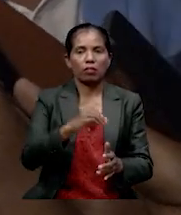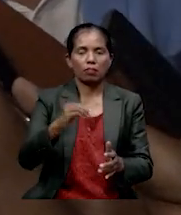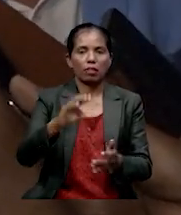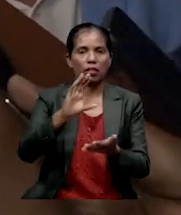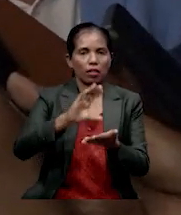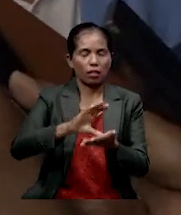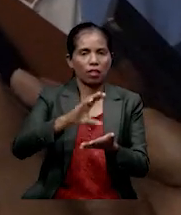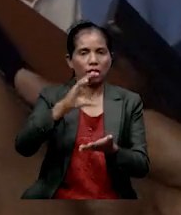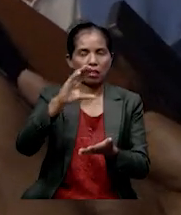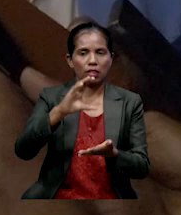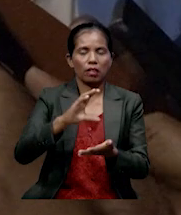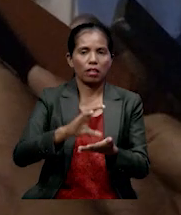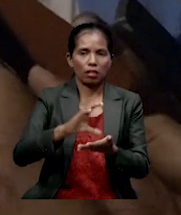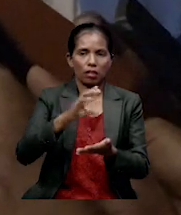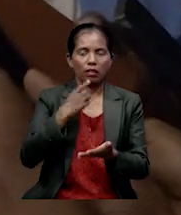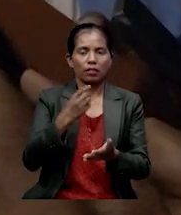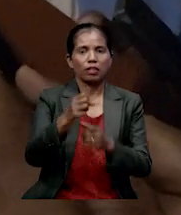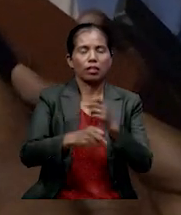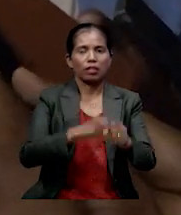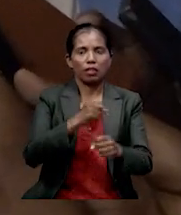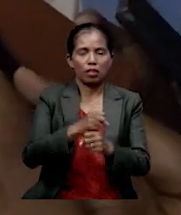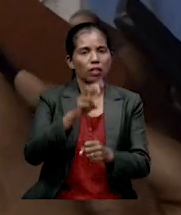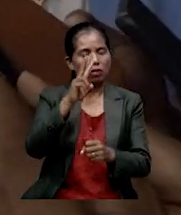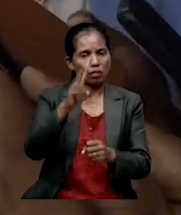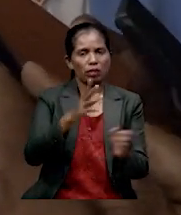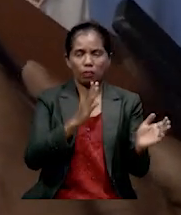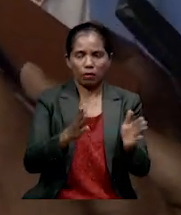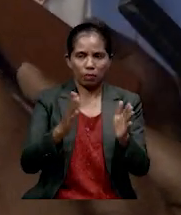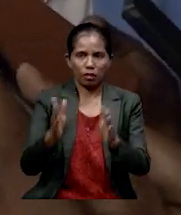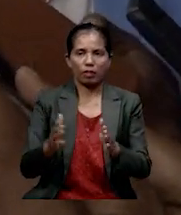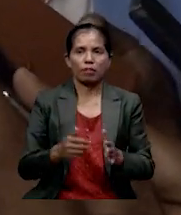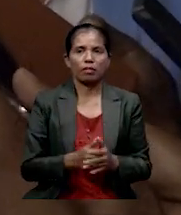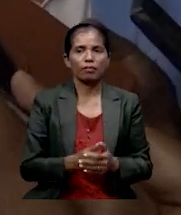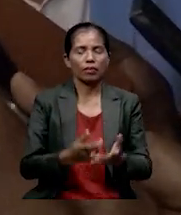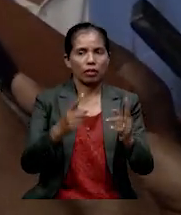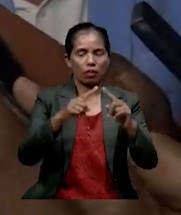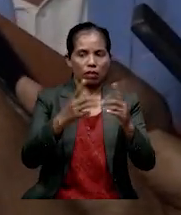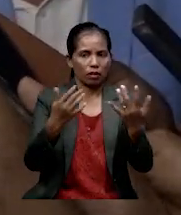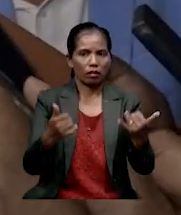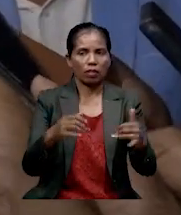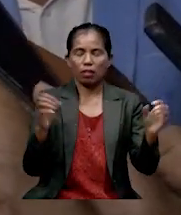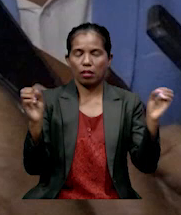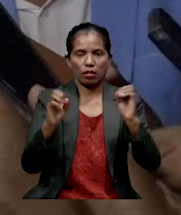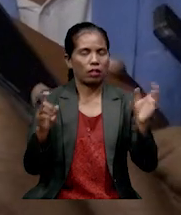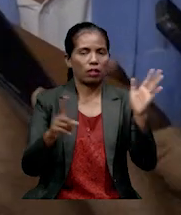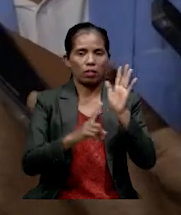rua em Larantiona se prepara de dar uma anunciatura, né? E estou agora lá em anúncio